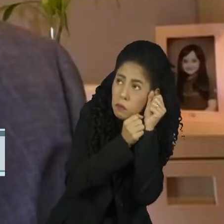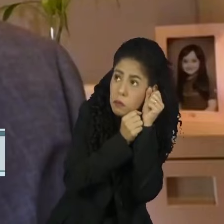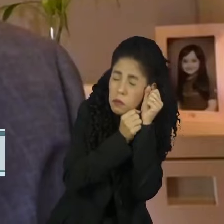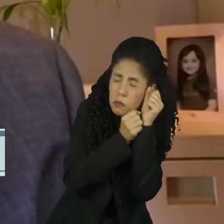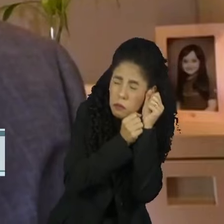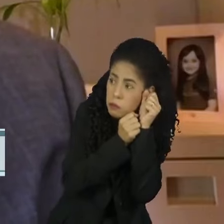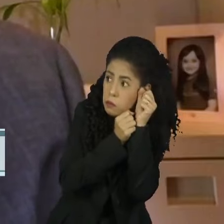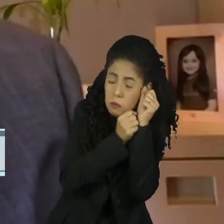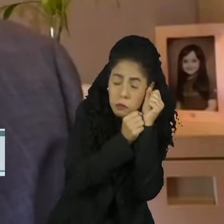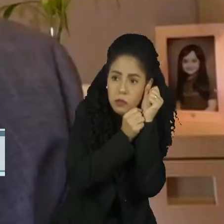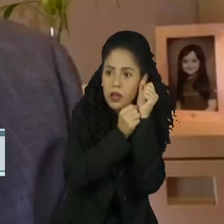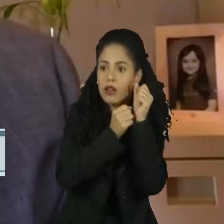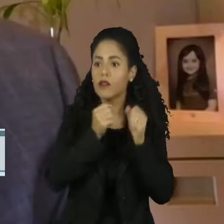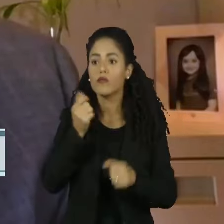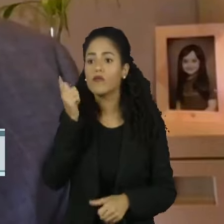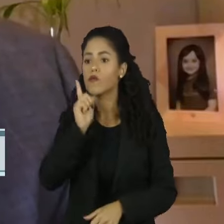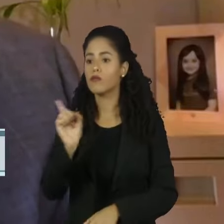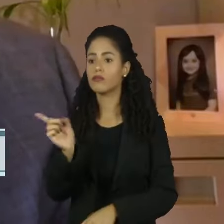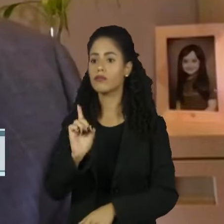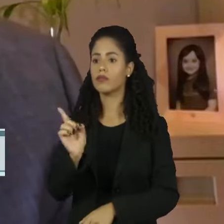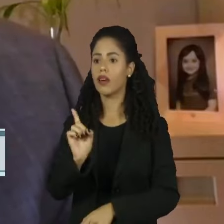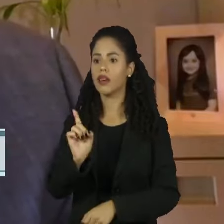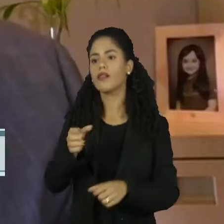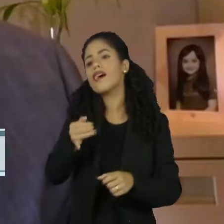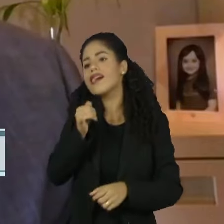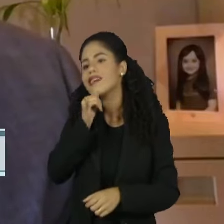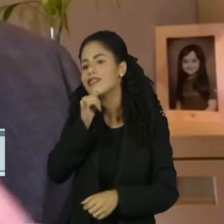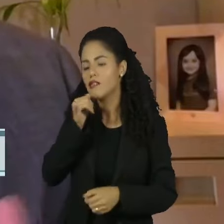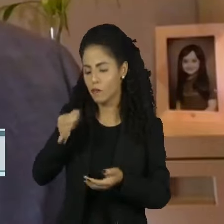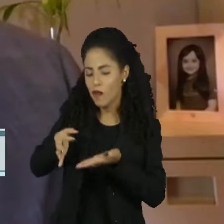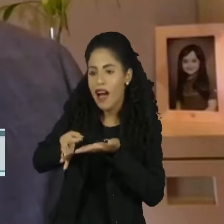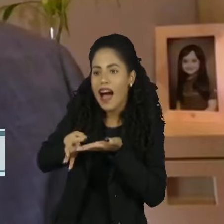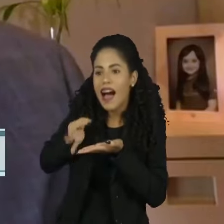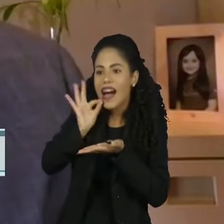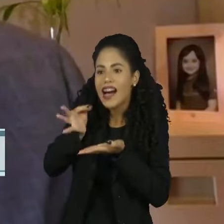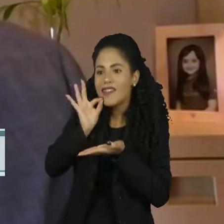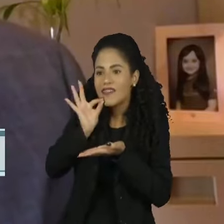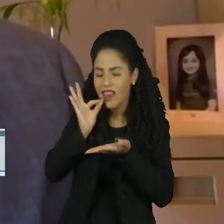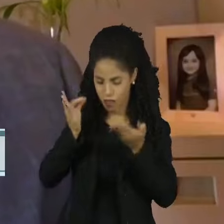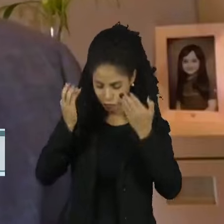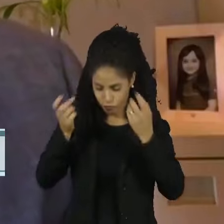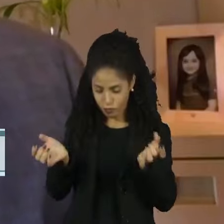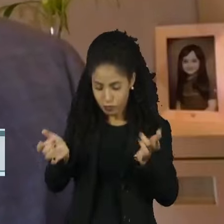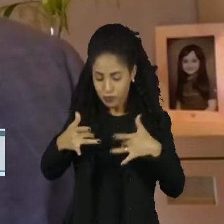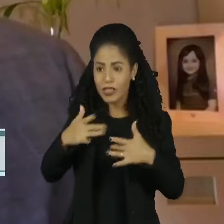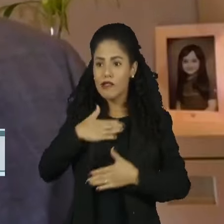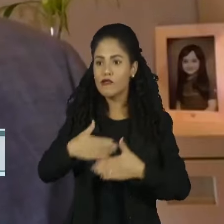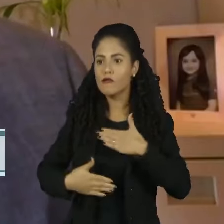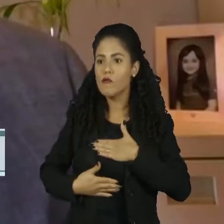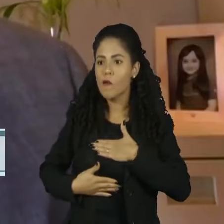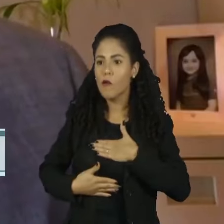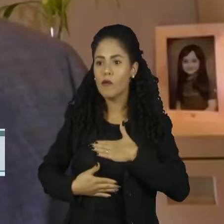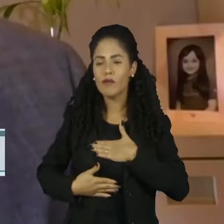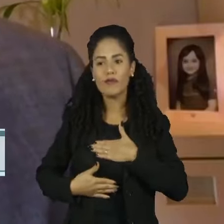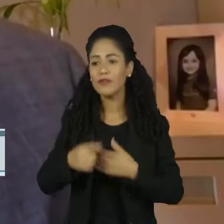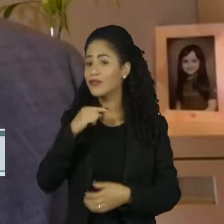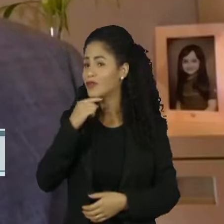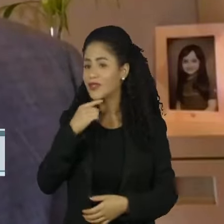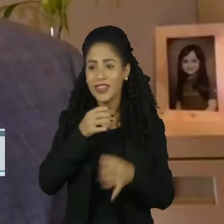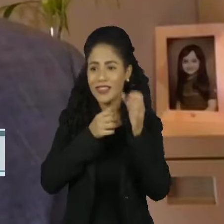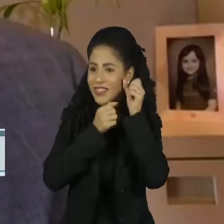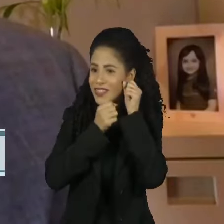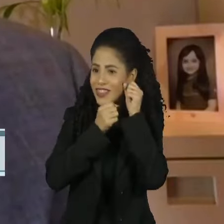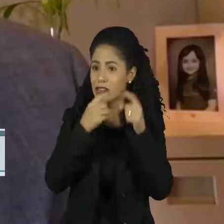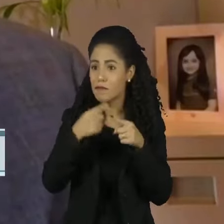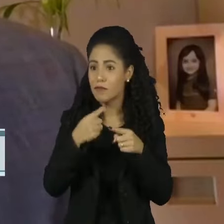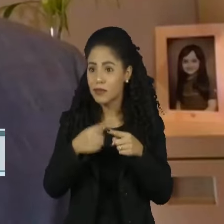você tomar muito café à noite ou tiver cafeína no seu corpo quando você for dormir, você vai ter insônia. Então você